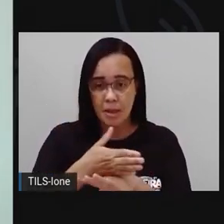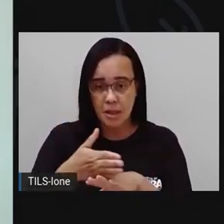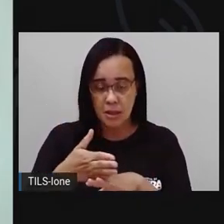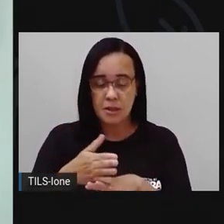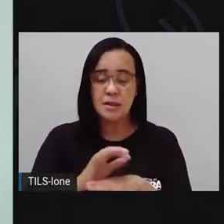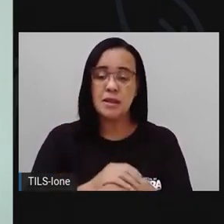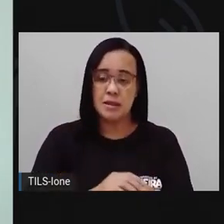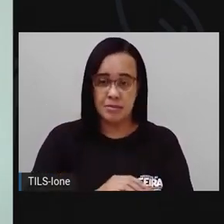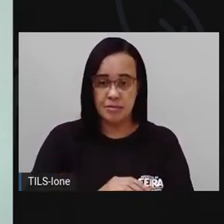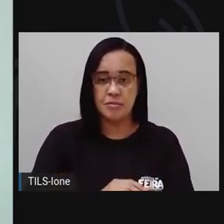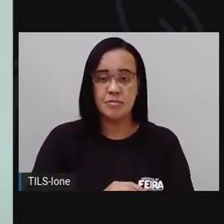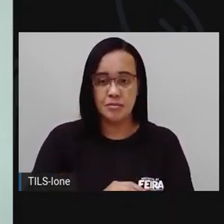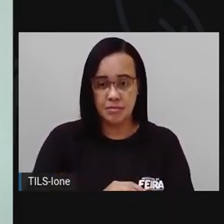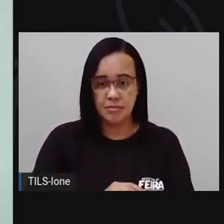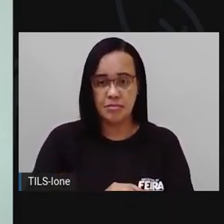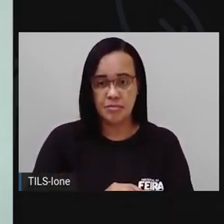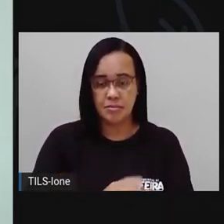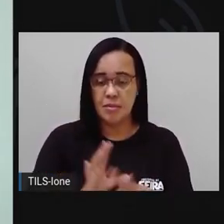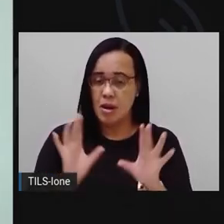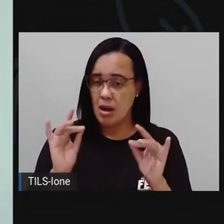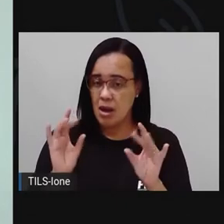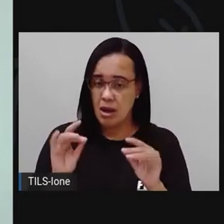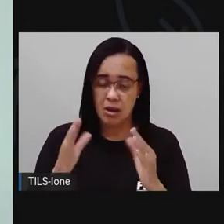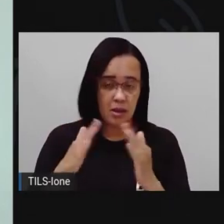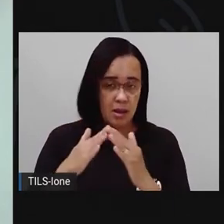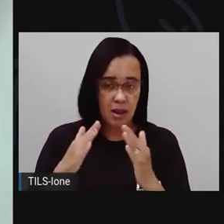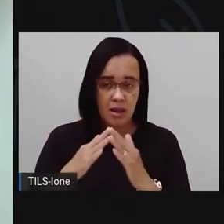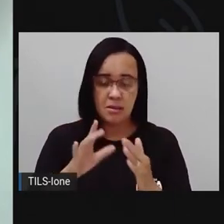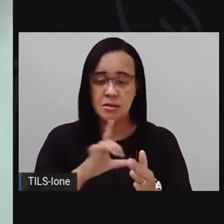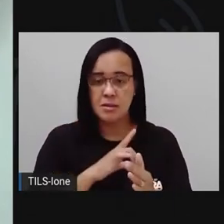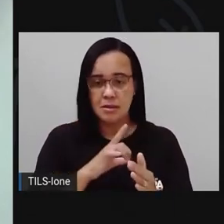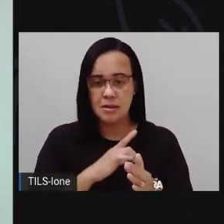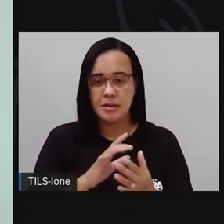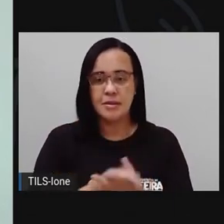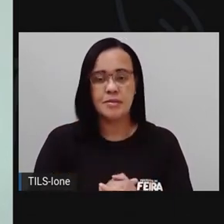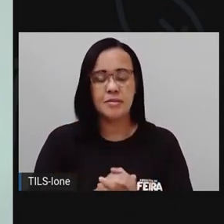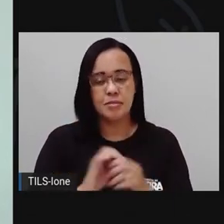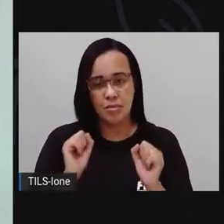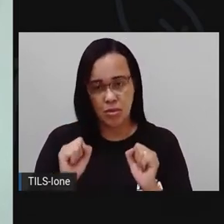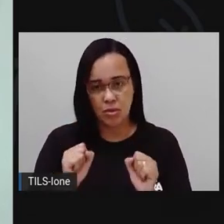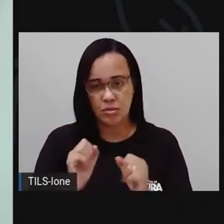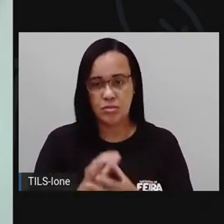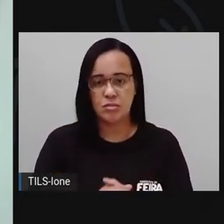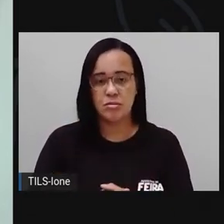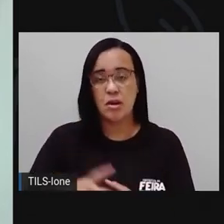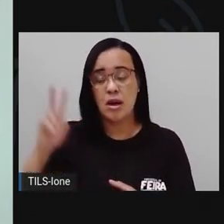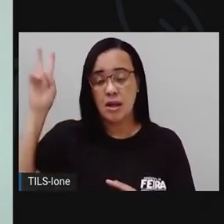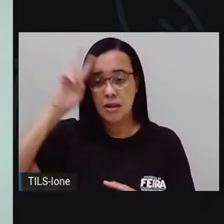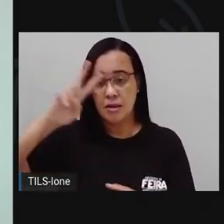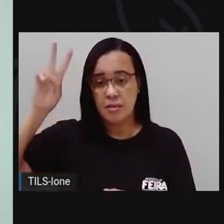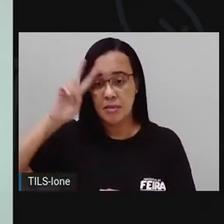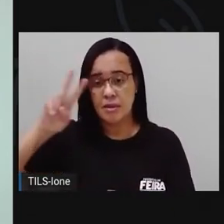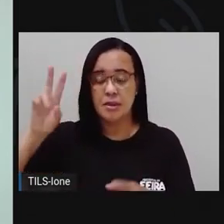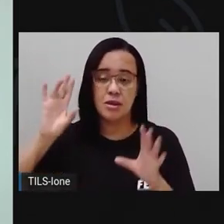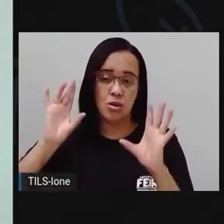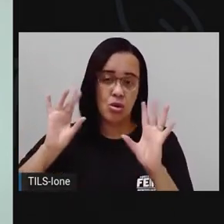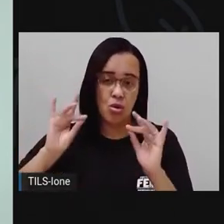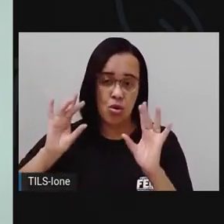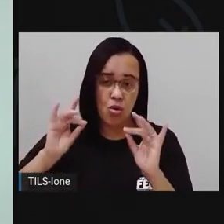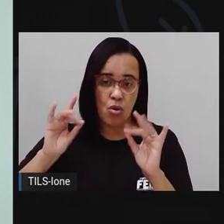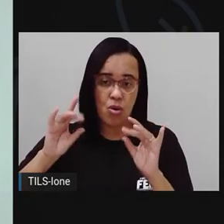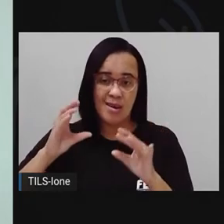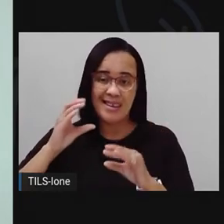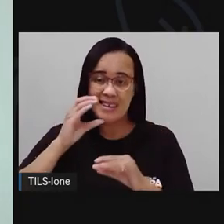é branca, a cola que você tiver em casa. Lembrando que se você for usar a cola de